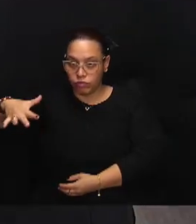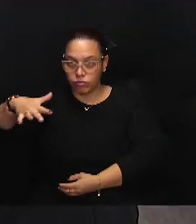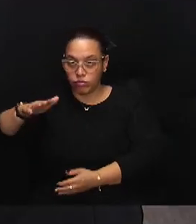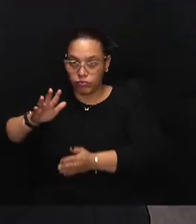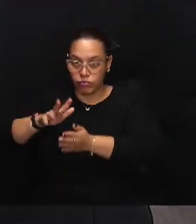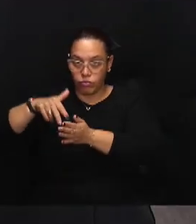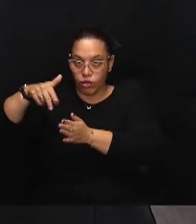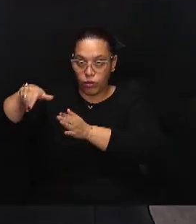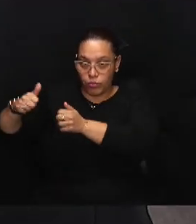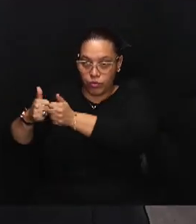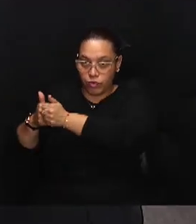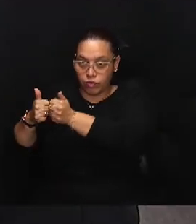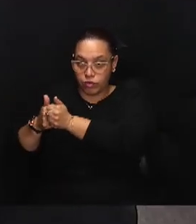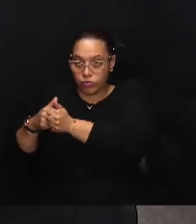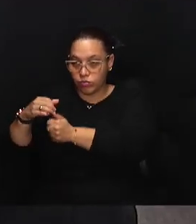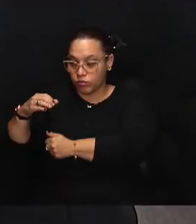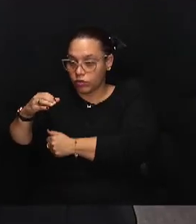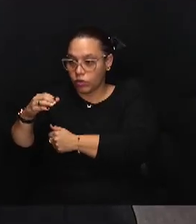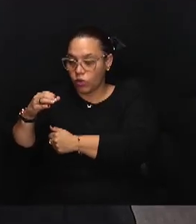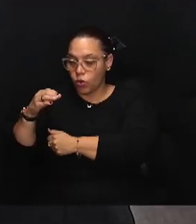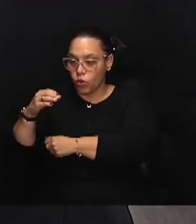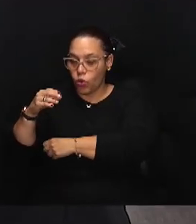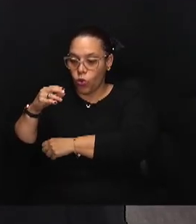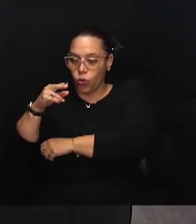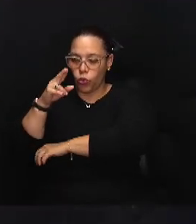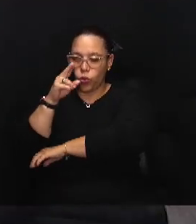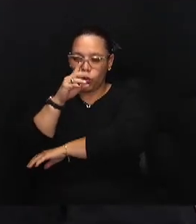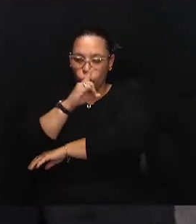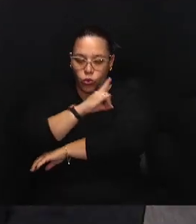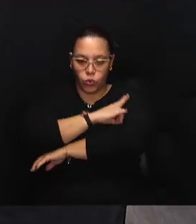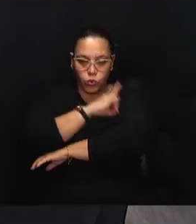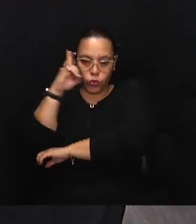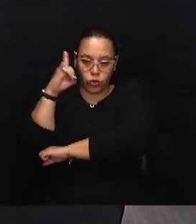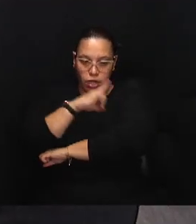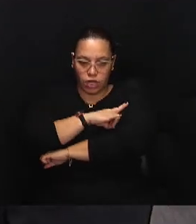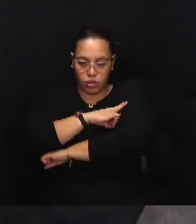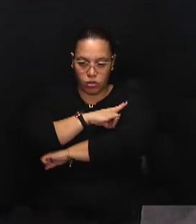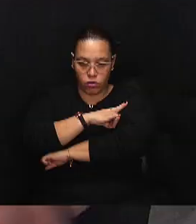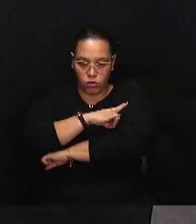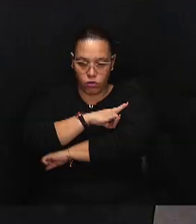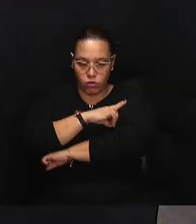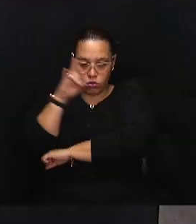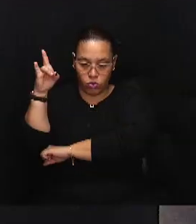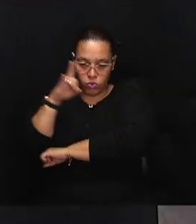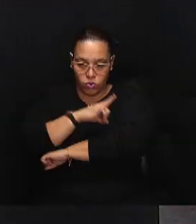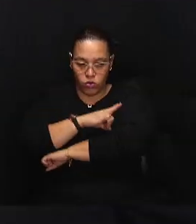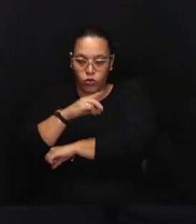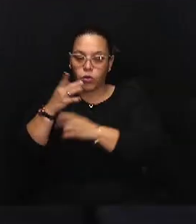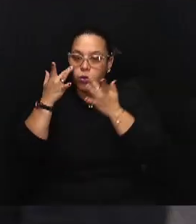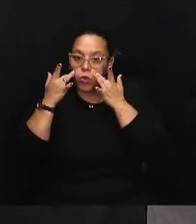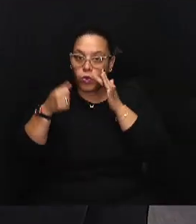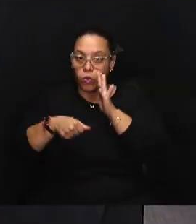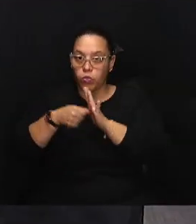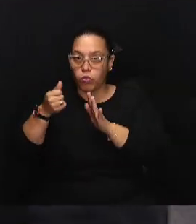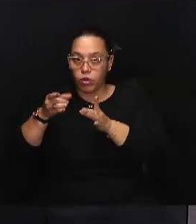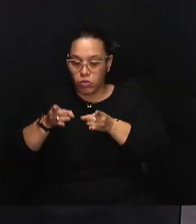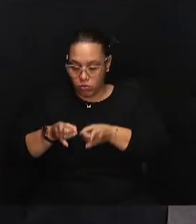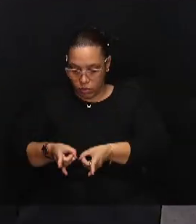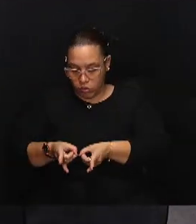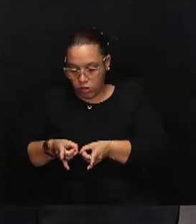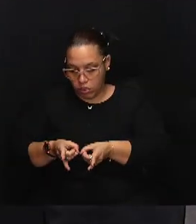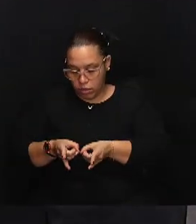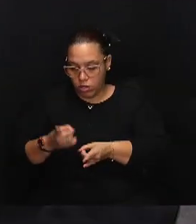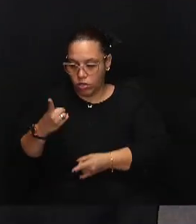cima, mas ali pertinho do Castro Mendes, que também tem outras histórias ótimas de assombração, tinha o nosso primeiro cemitério municipal,